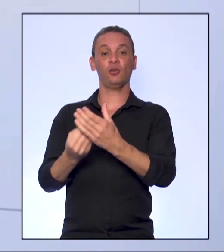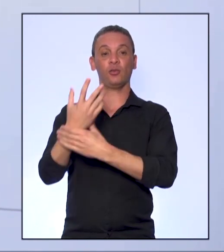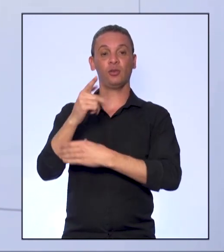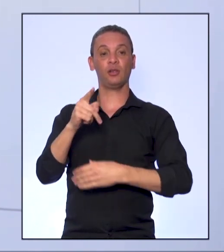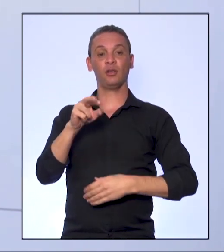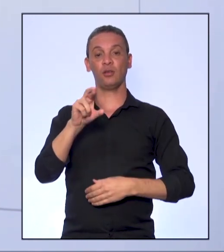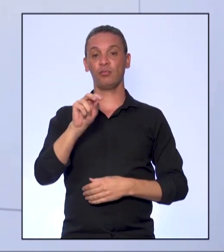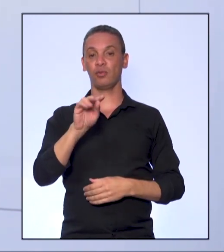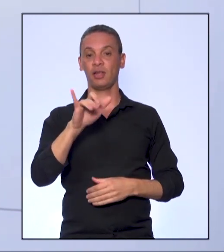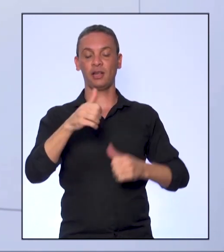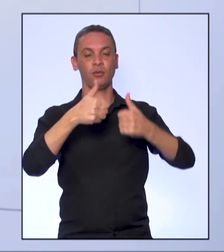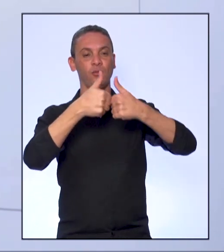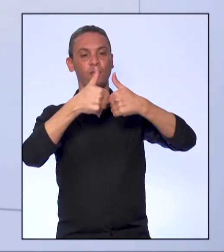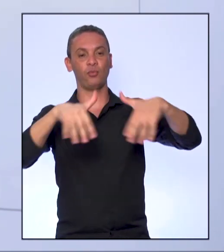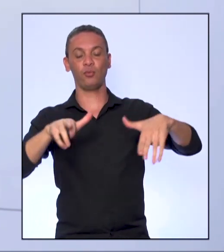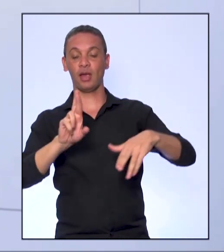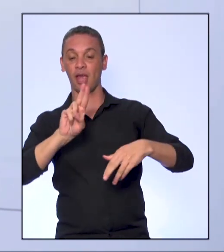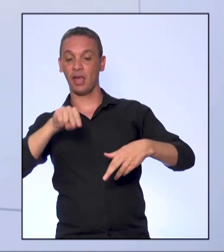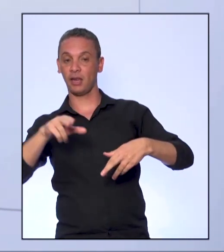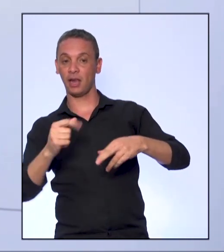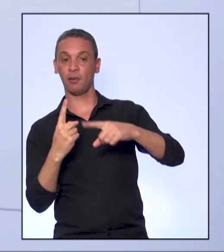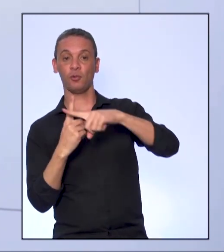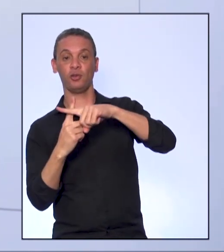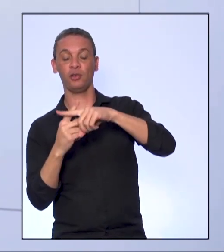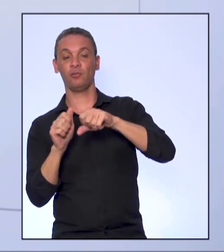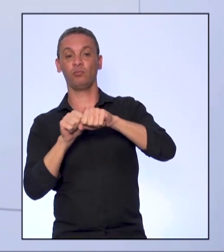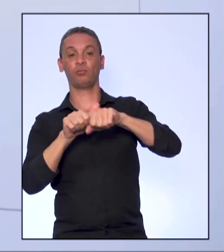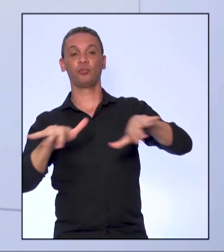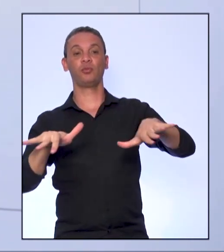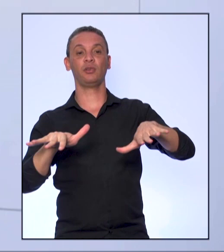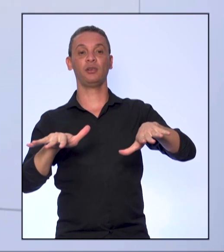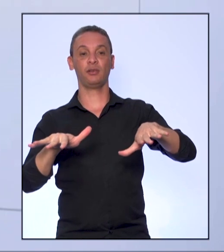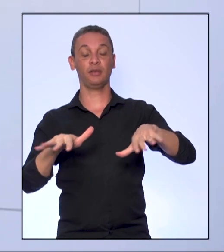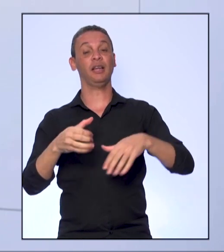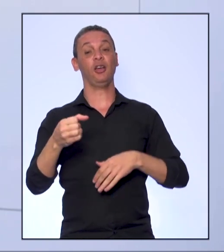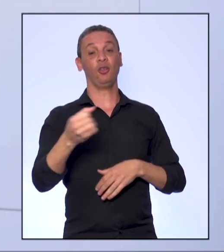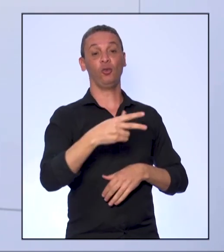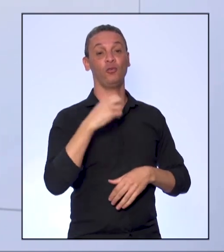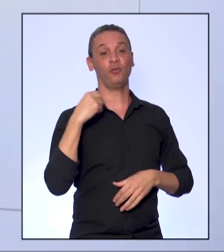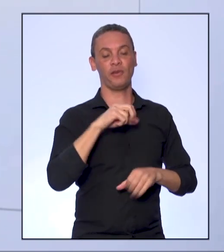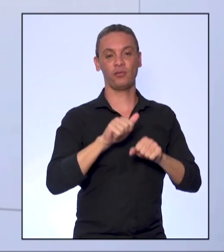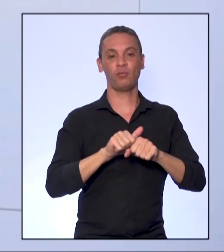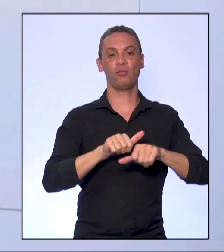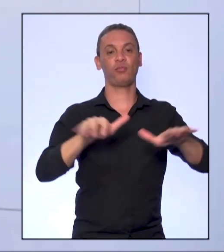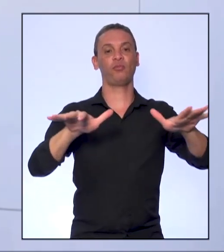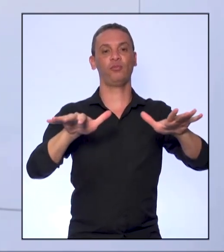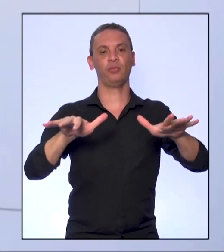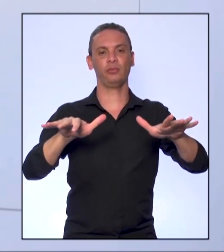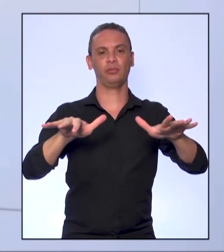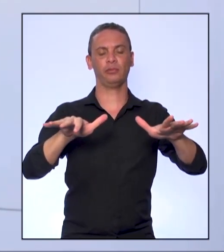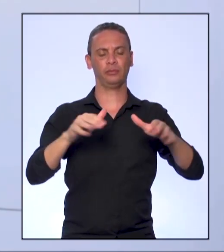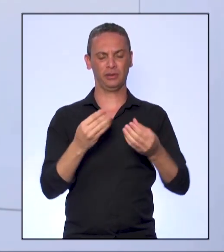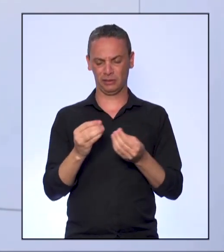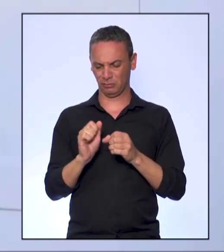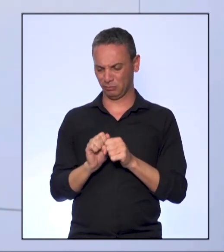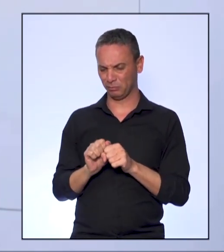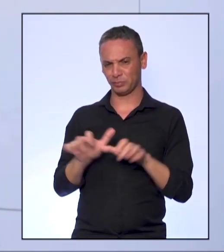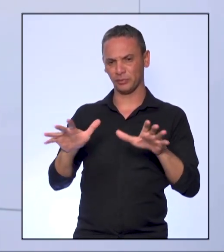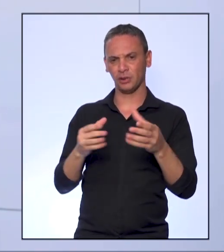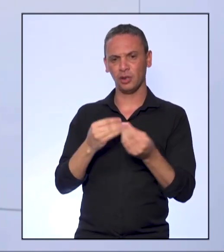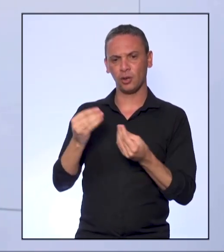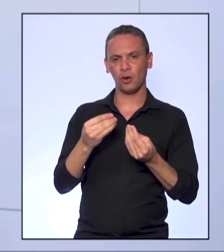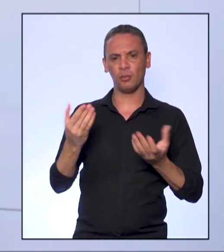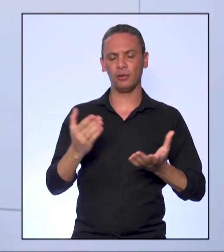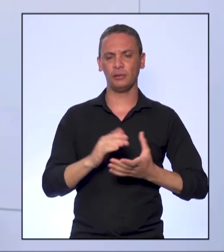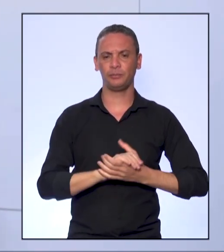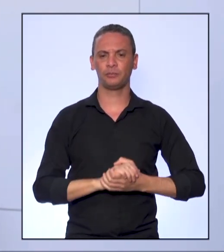proteínas virais e conseguiu produzir RNA positivo, que é o que um novo vírus precisa. Agora, como é que ele vai dar origem a um novo vírus? Deixa eu